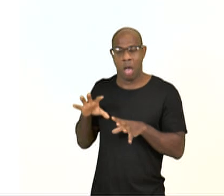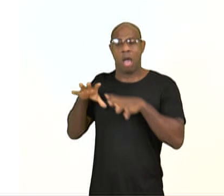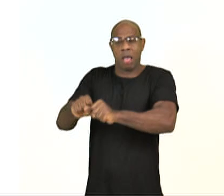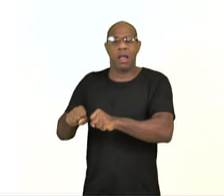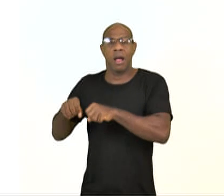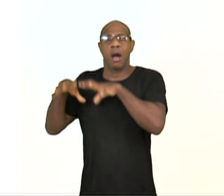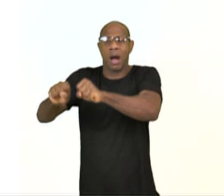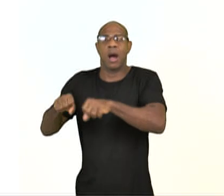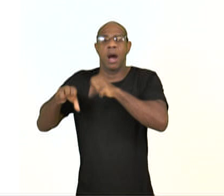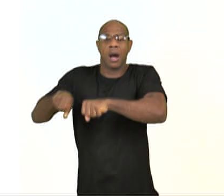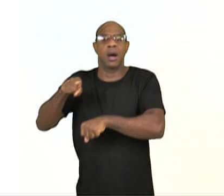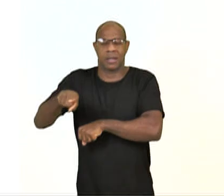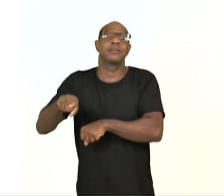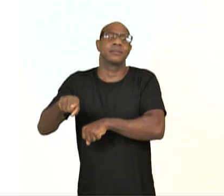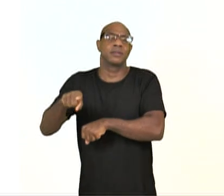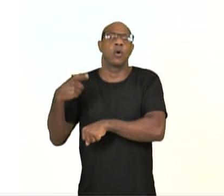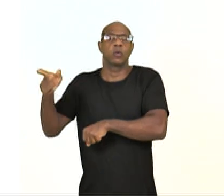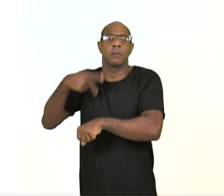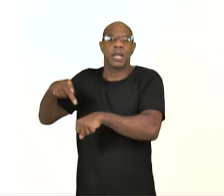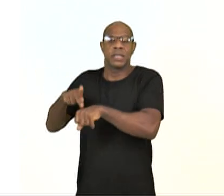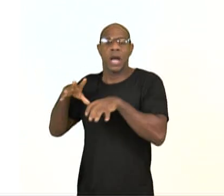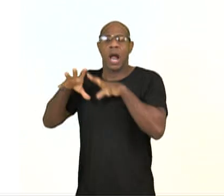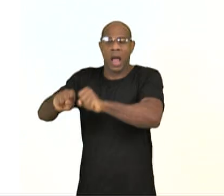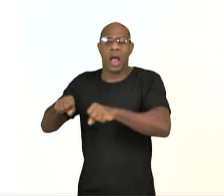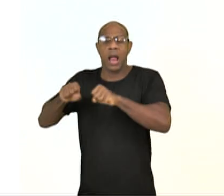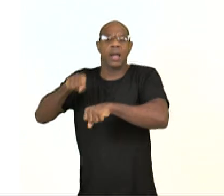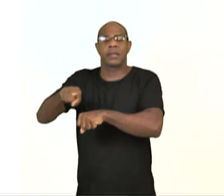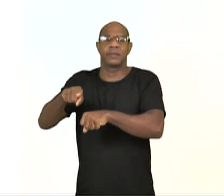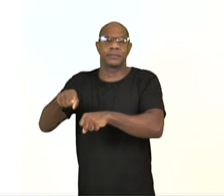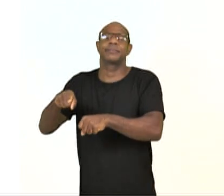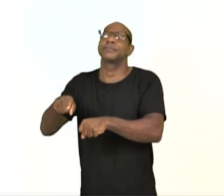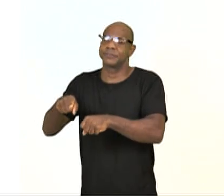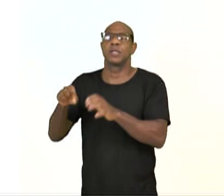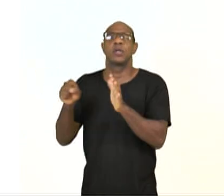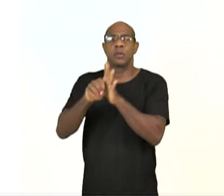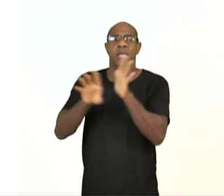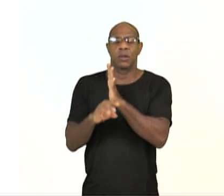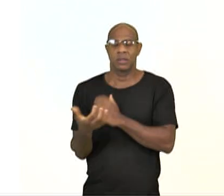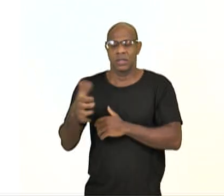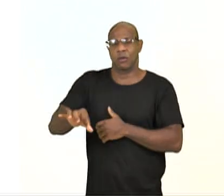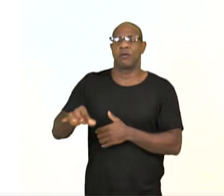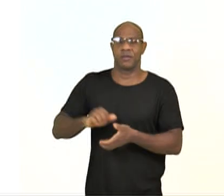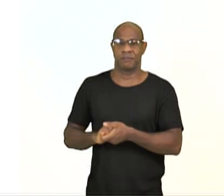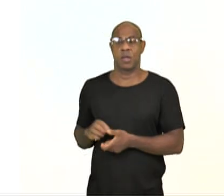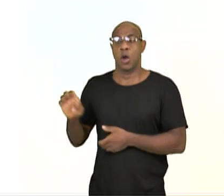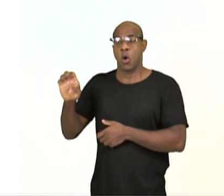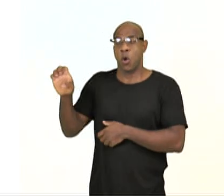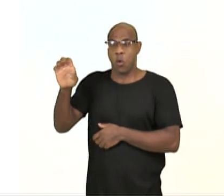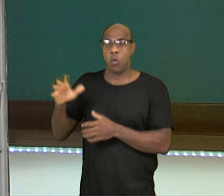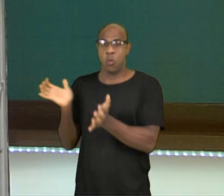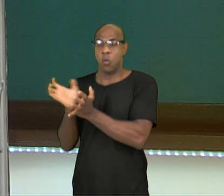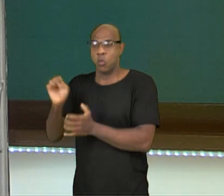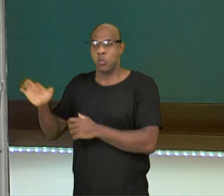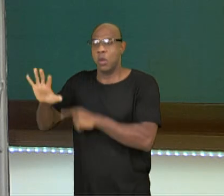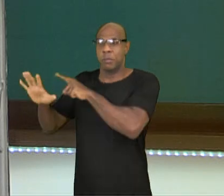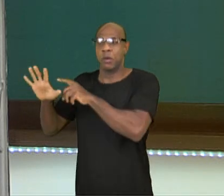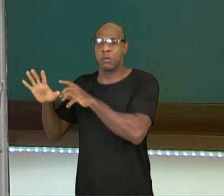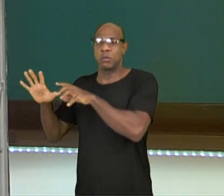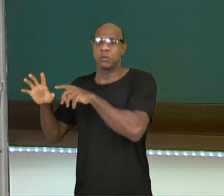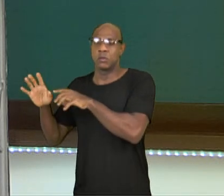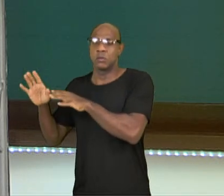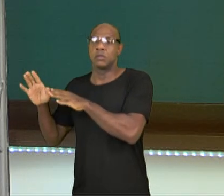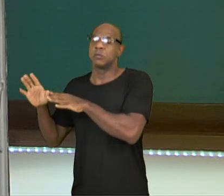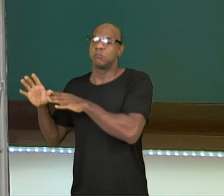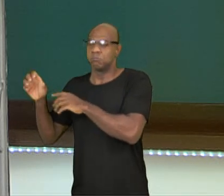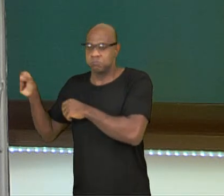fim do século XIX e início do século XX. Então, ali os europeus entraram, vou mostrar um mapa daqui a pouco para vocês. Os